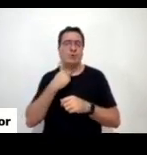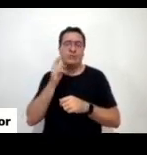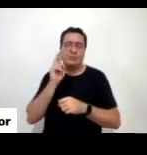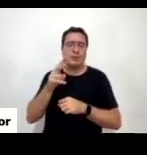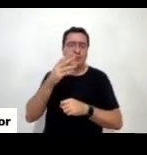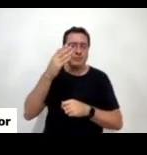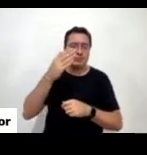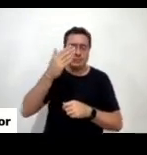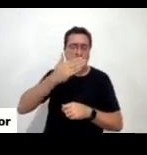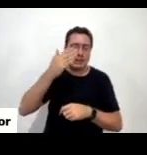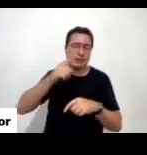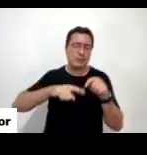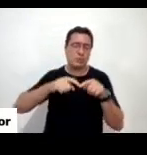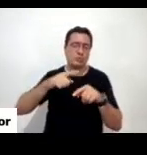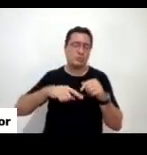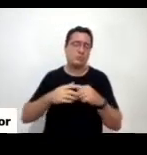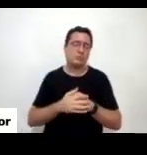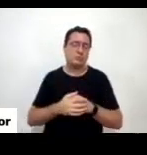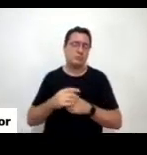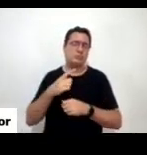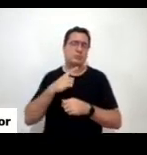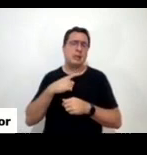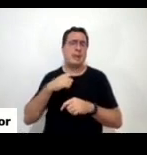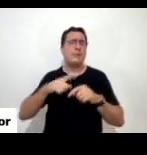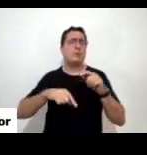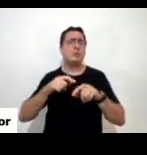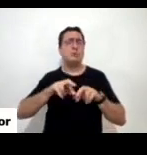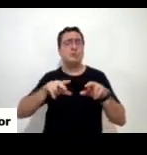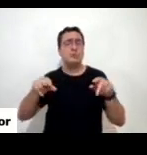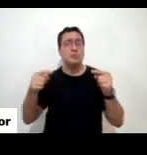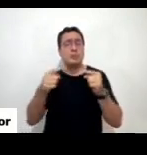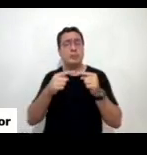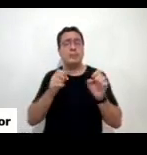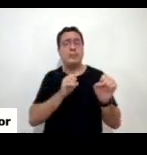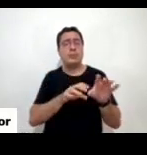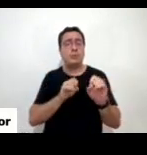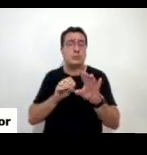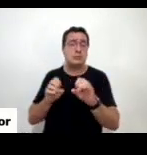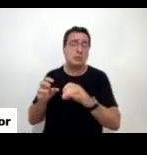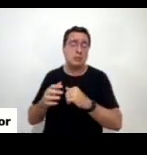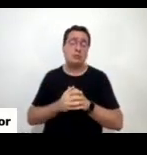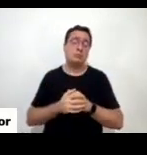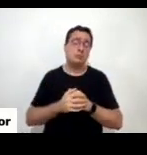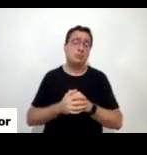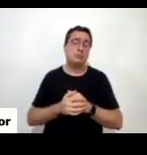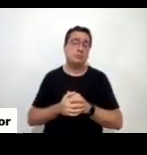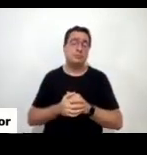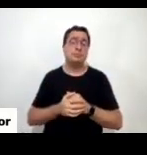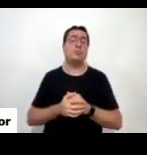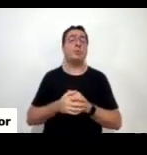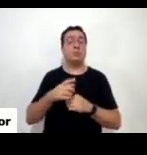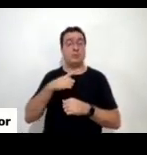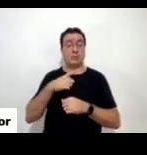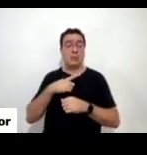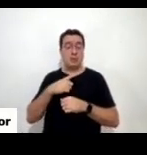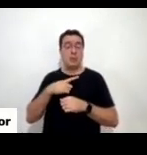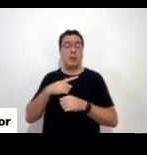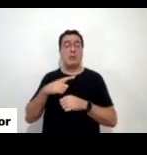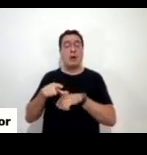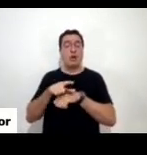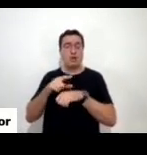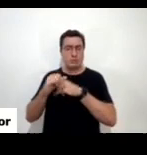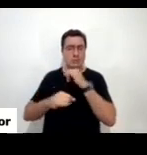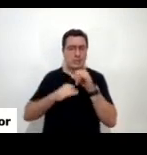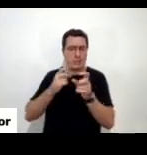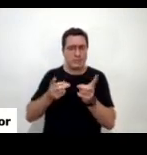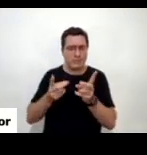produto. Nós podemos ter produtos, então, voltados para a educação. E quando nós temos um e-commerce voltado para a educação,